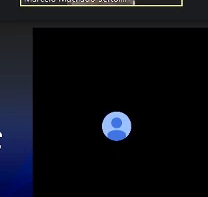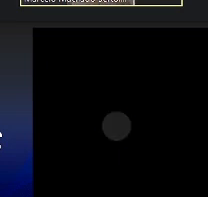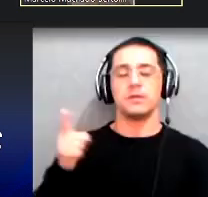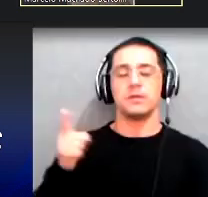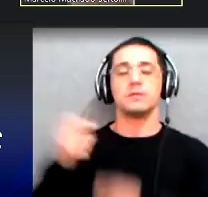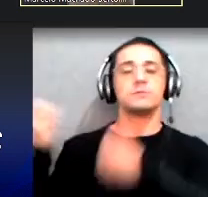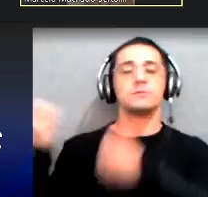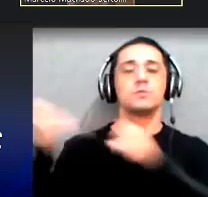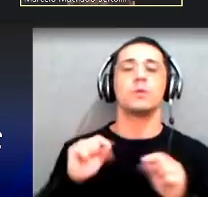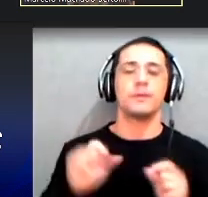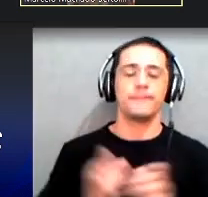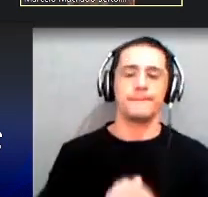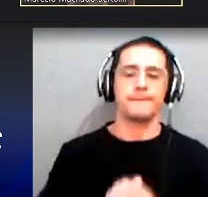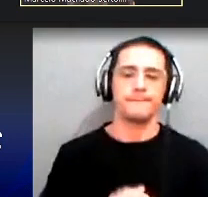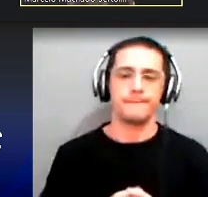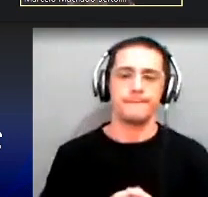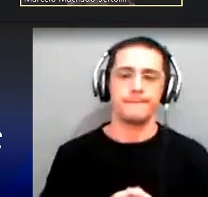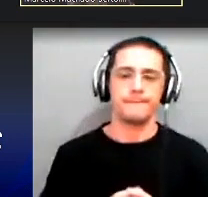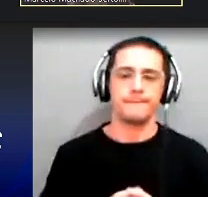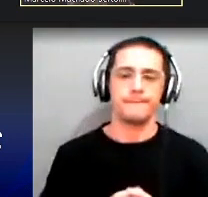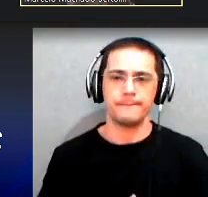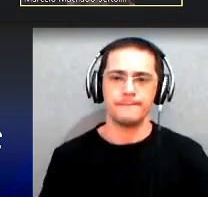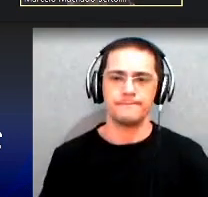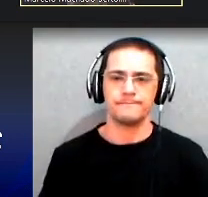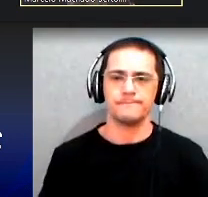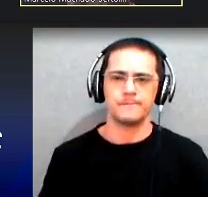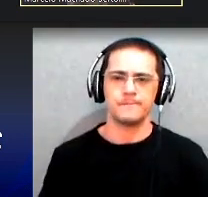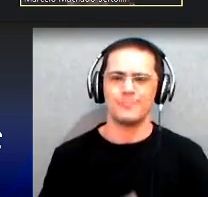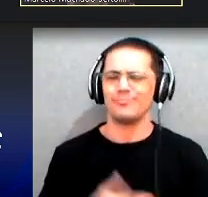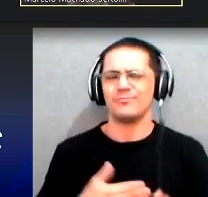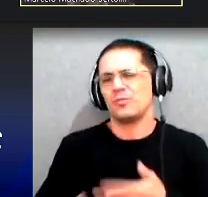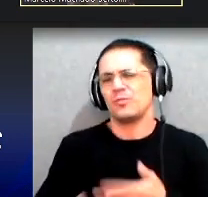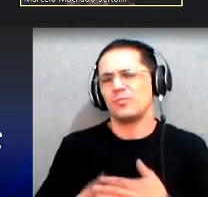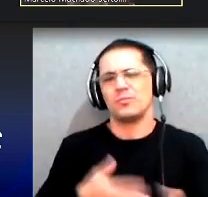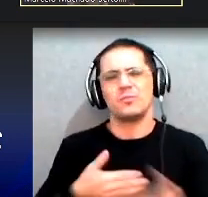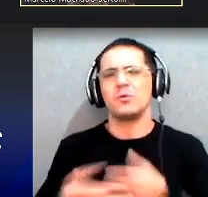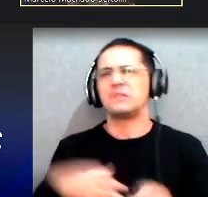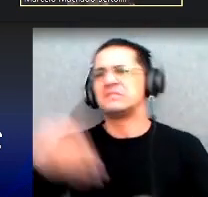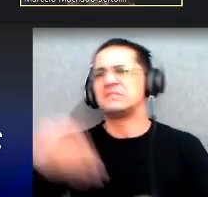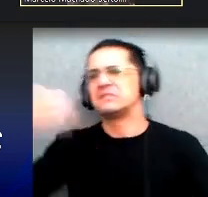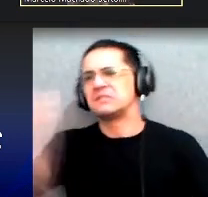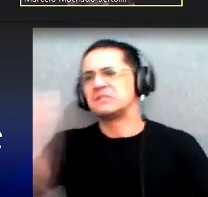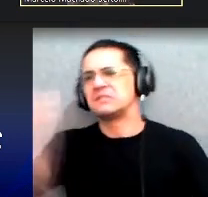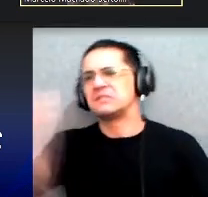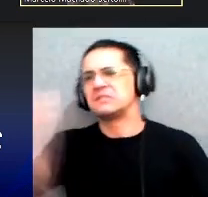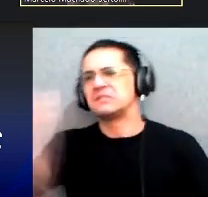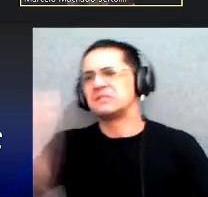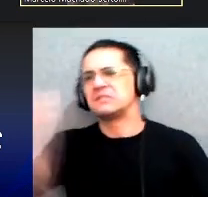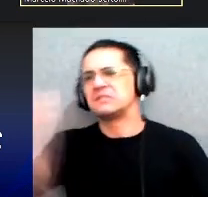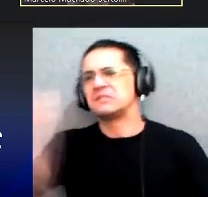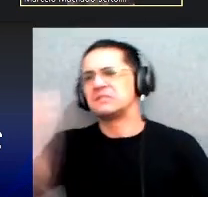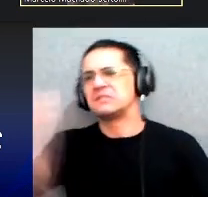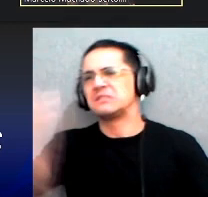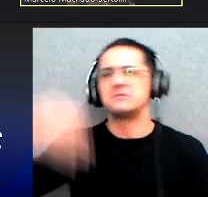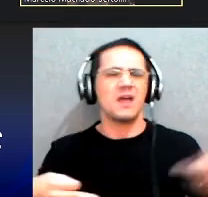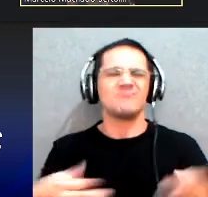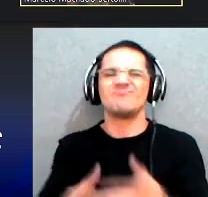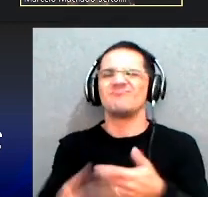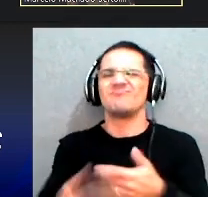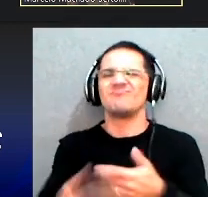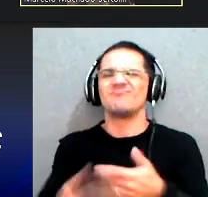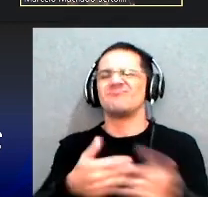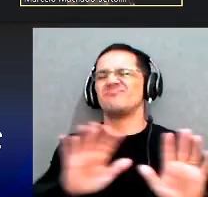seguinte: não importa quem está certo, mas importa que